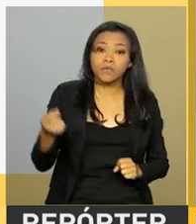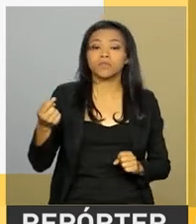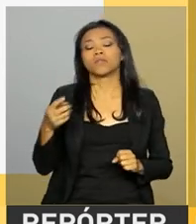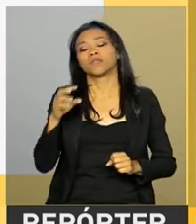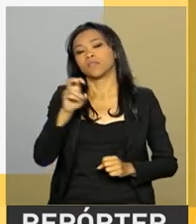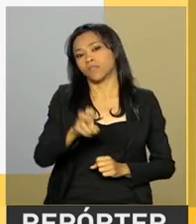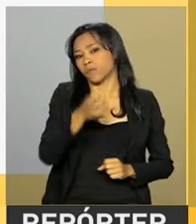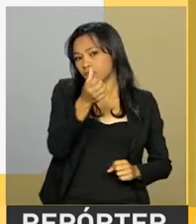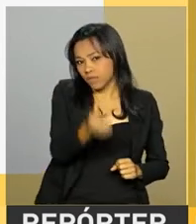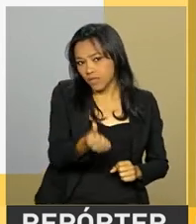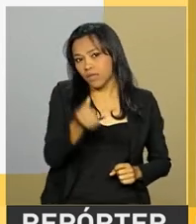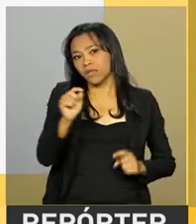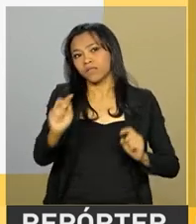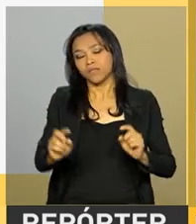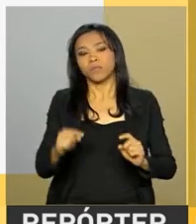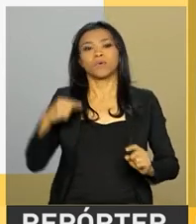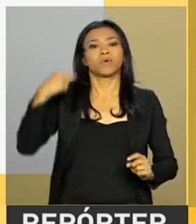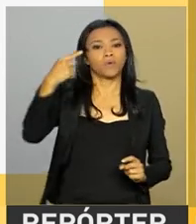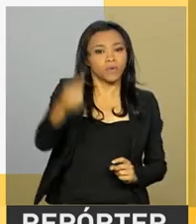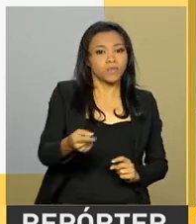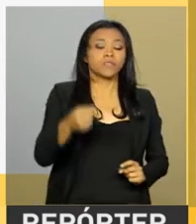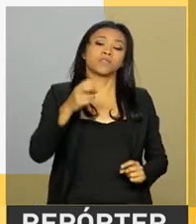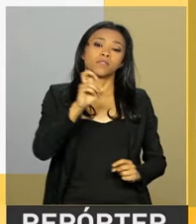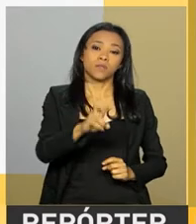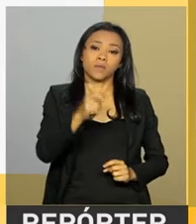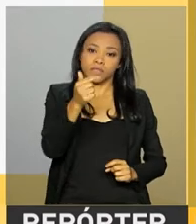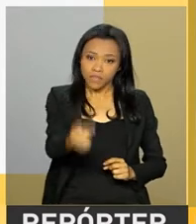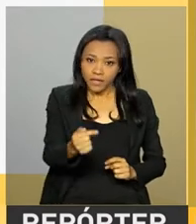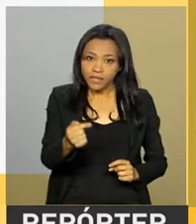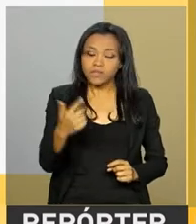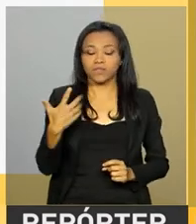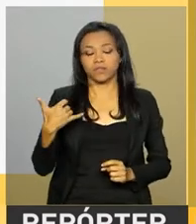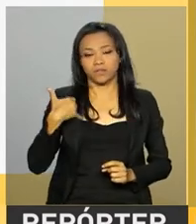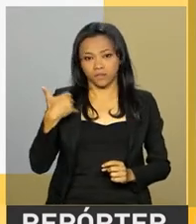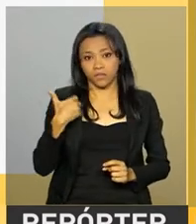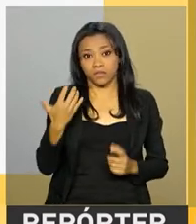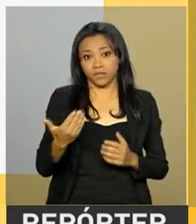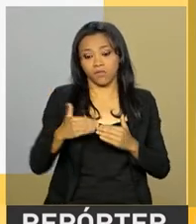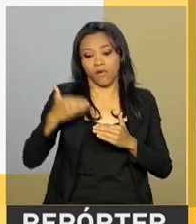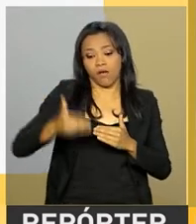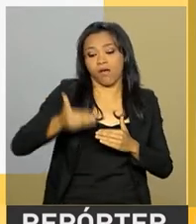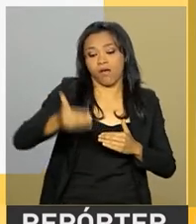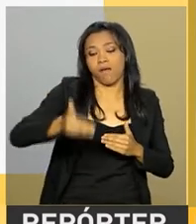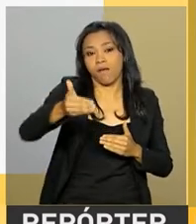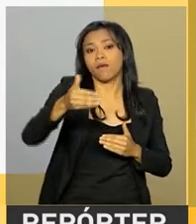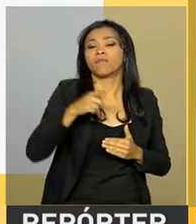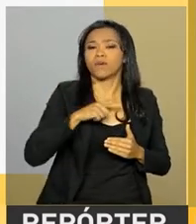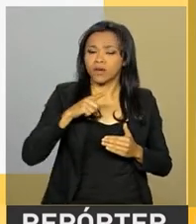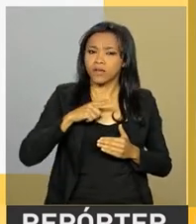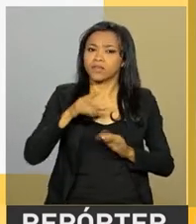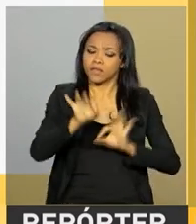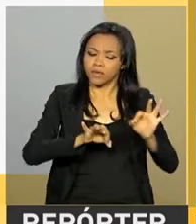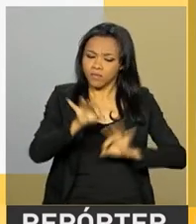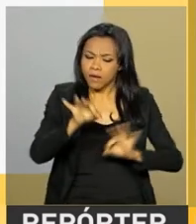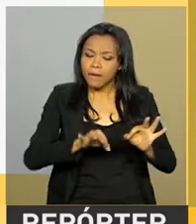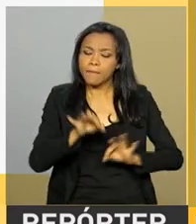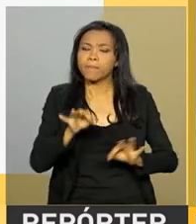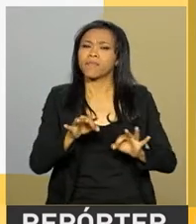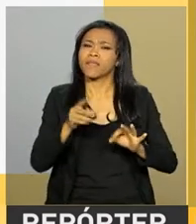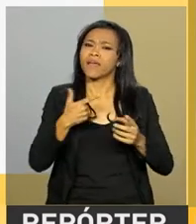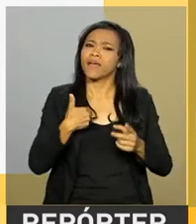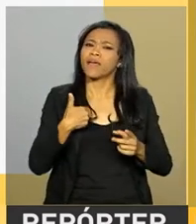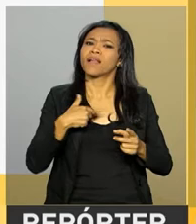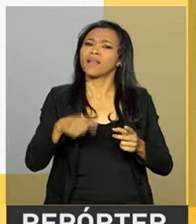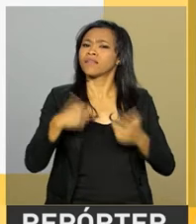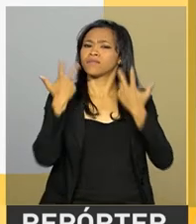56, quatro anos depois, 57, e assim por diante. Quer dizer, nós vamos estabelecer uma reforma que é suave,